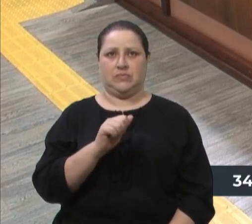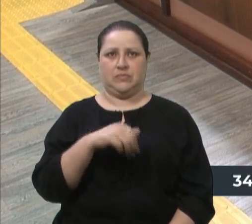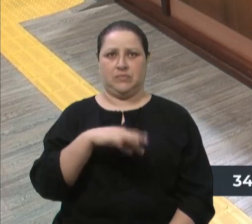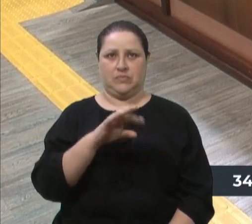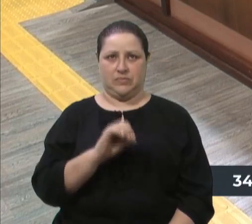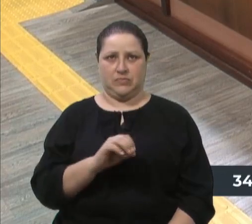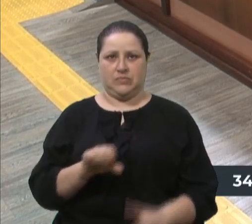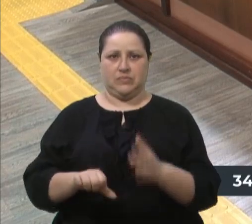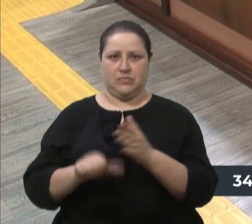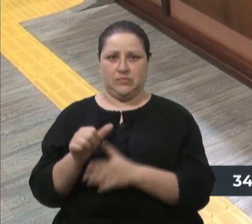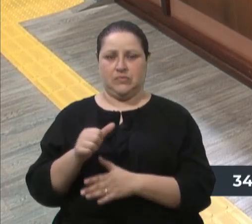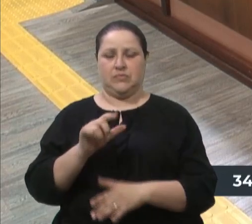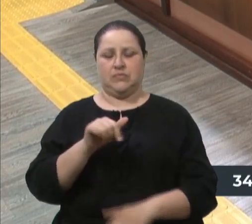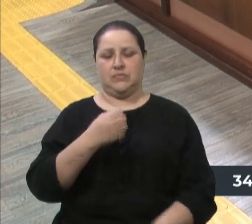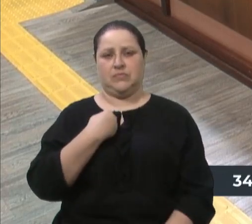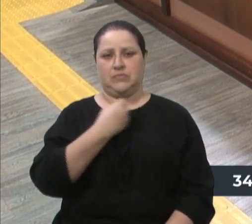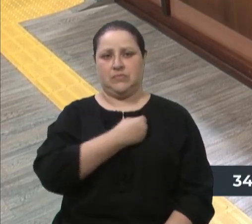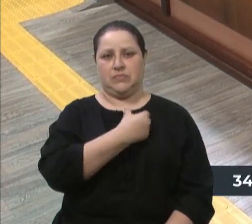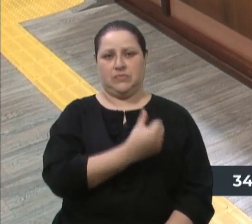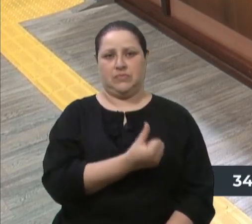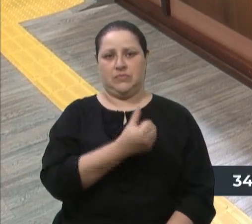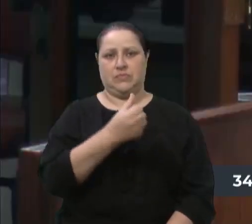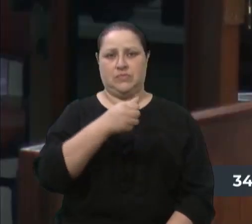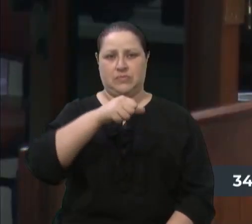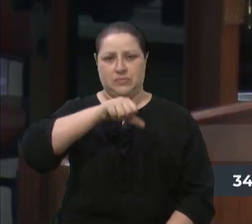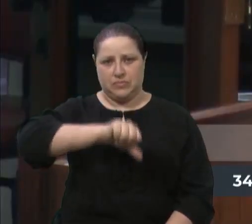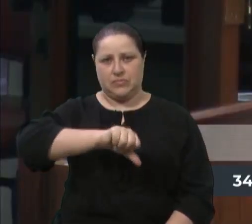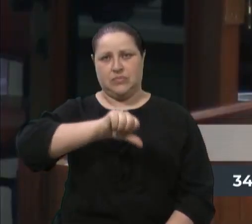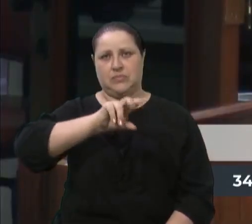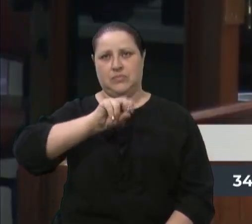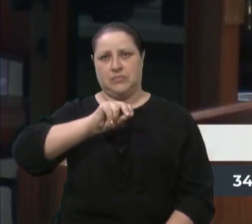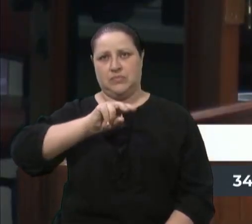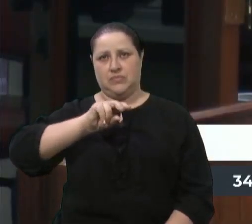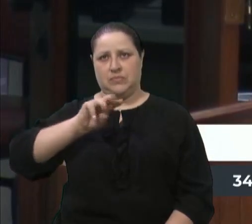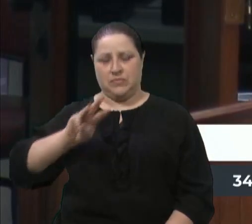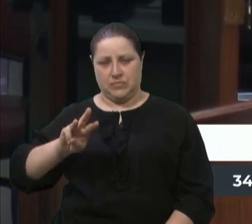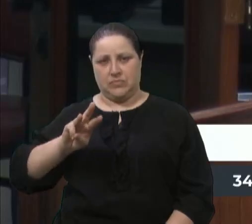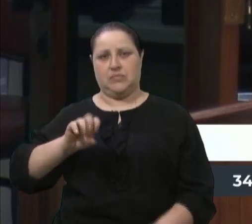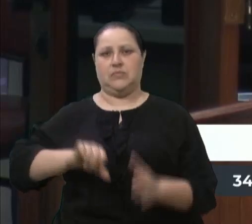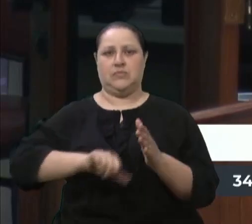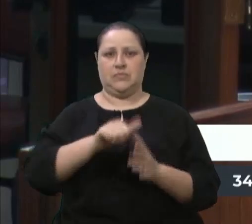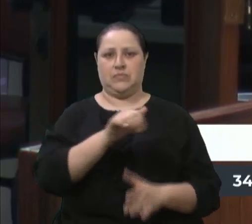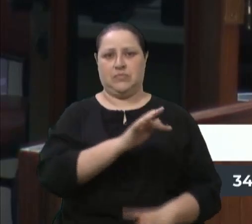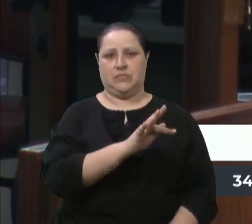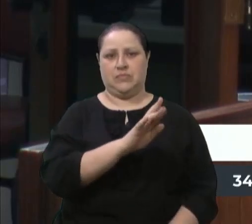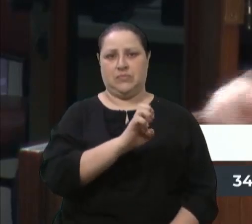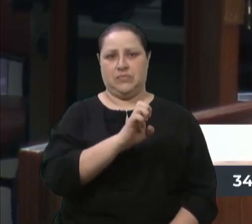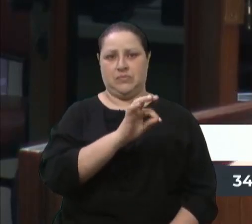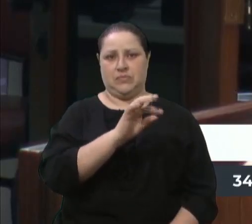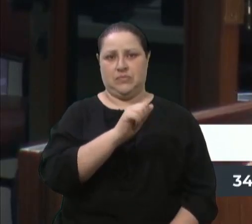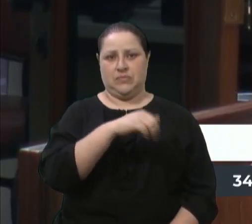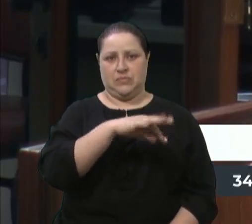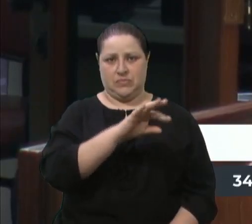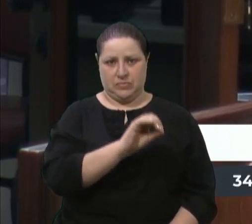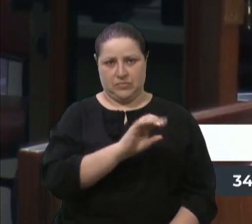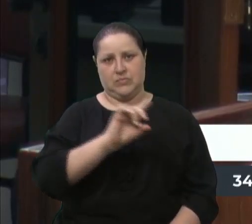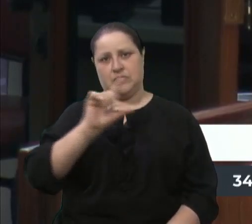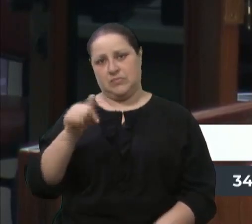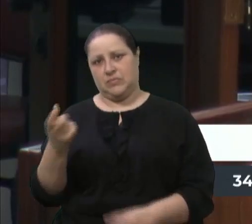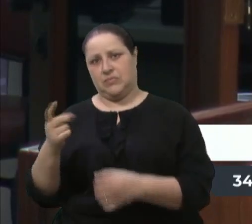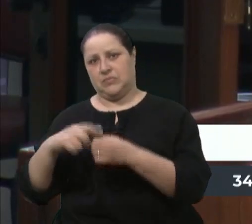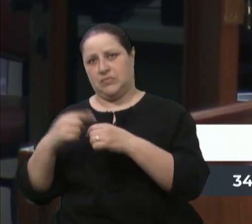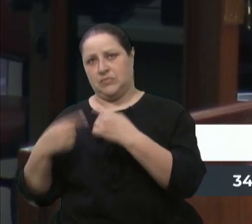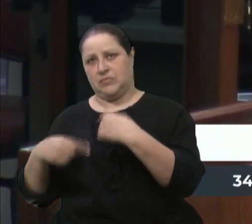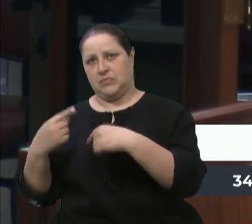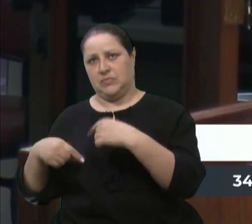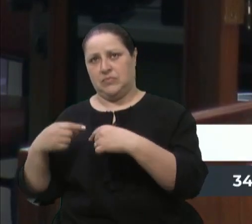69-2023, que a gente vai discutir agora nesse momento, que é o do fretamento, e posterior a gente volta a discutir o projeto